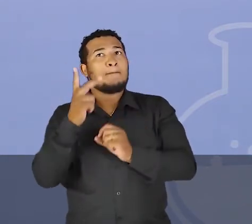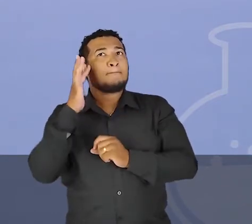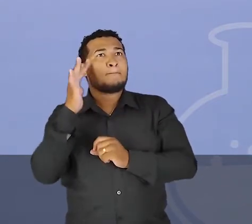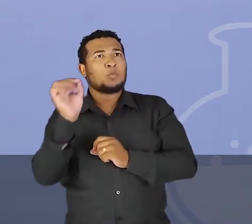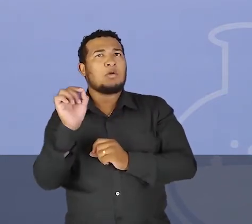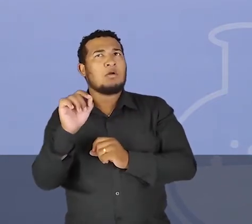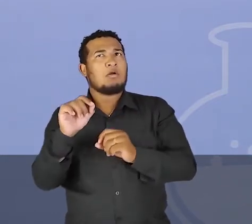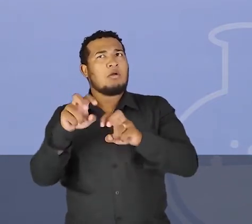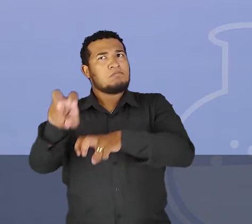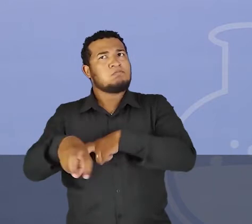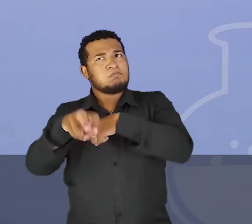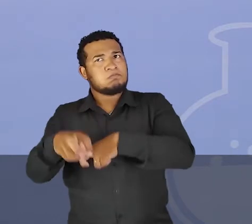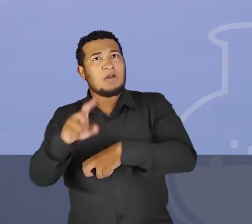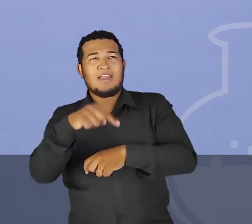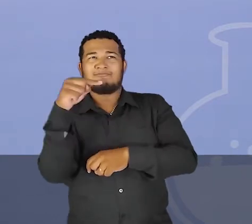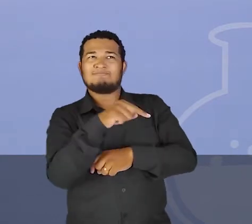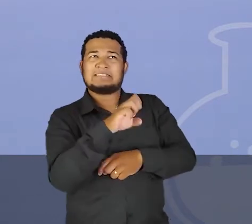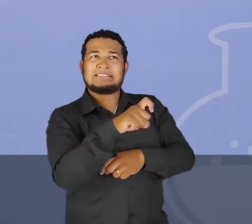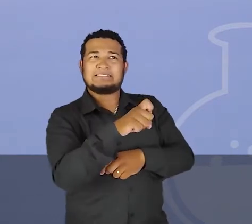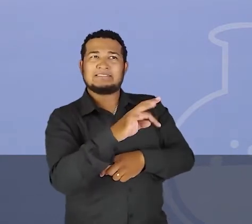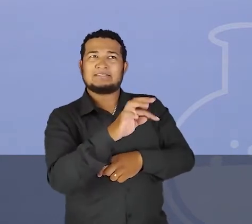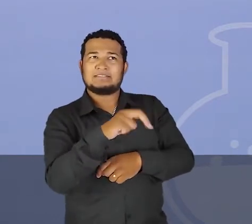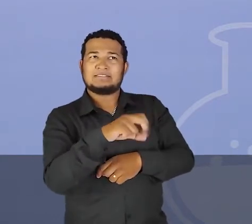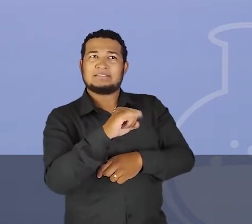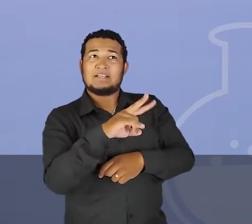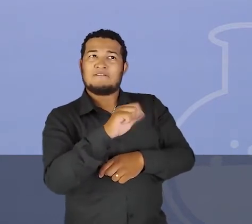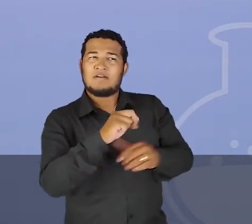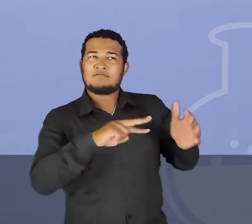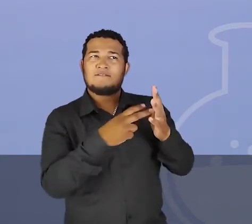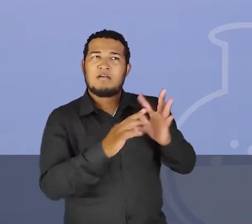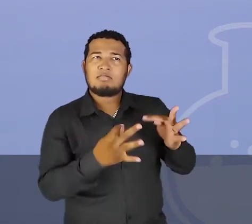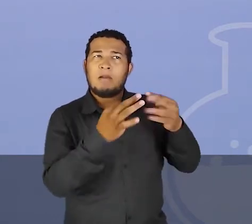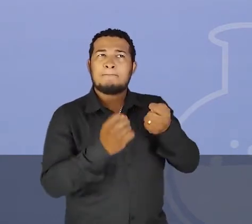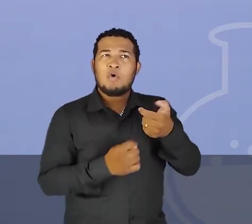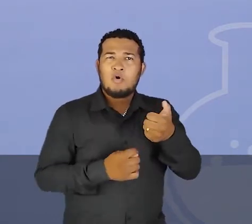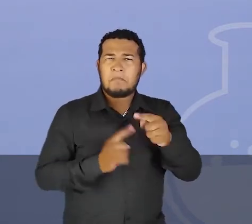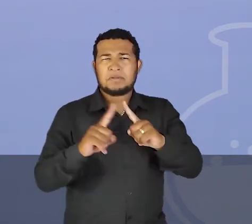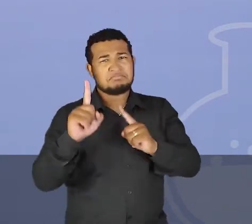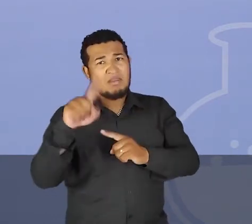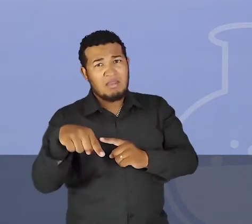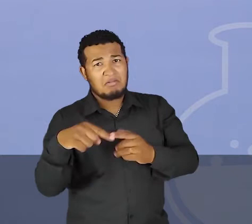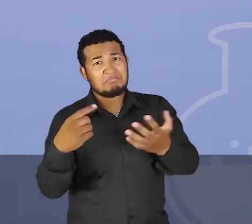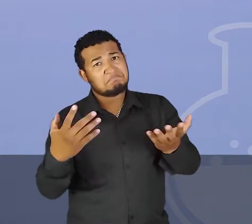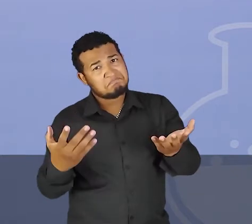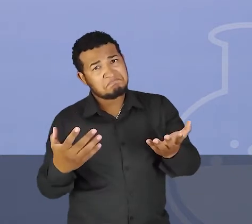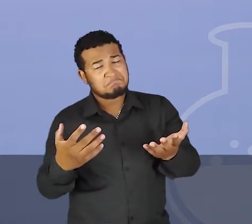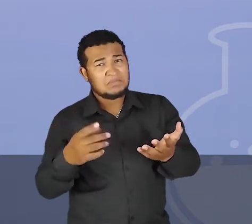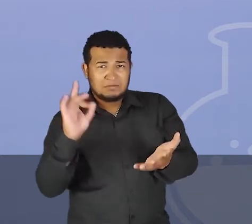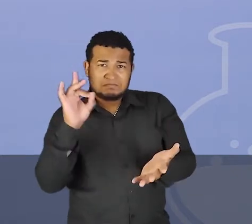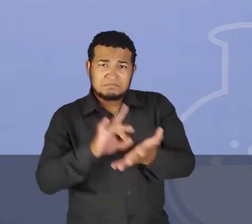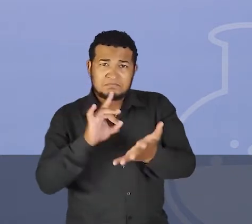pensam agricultura extensiva, baixo emprego de tecnologia. Será que é isso mesmo? Tá? Será que a